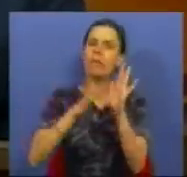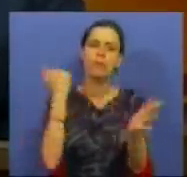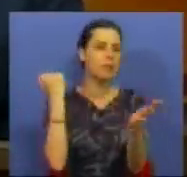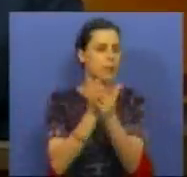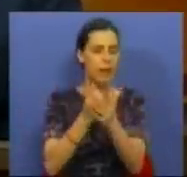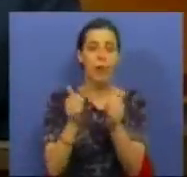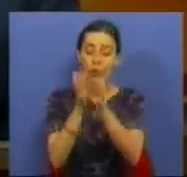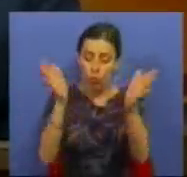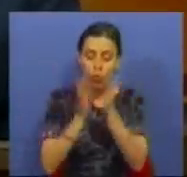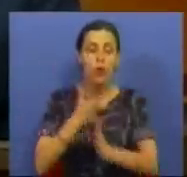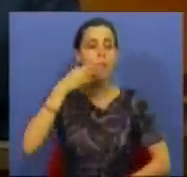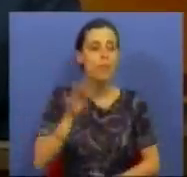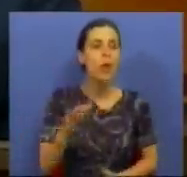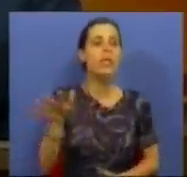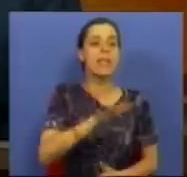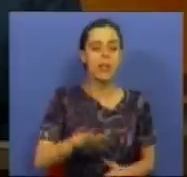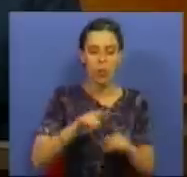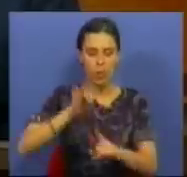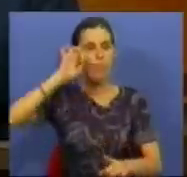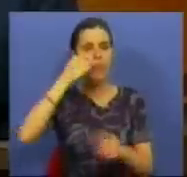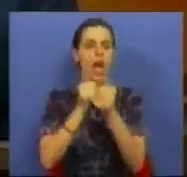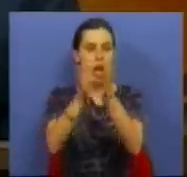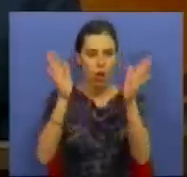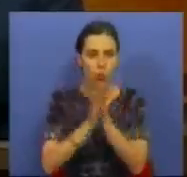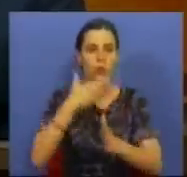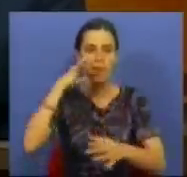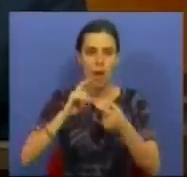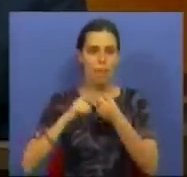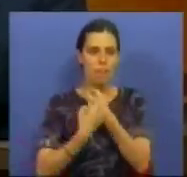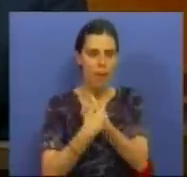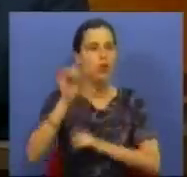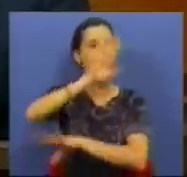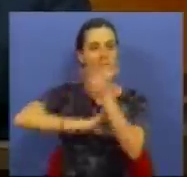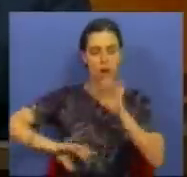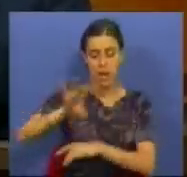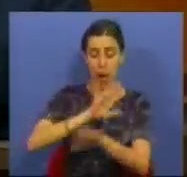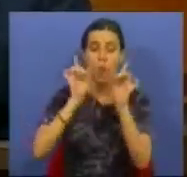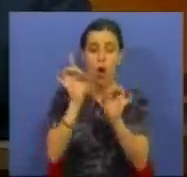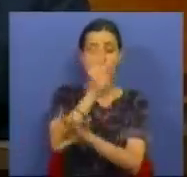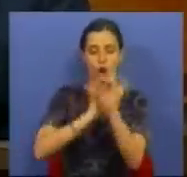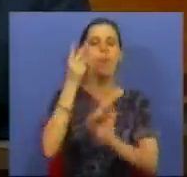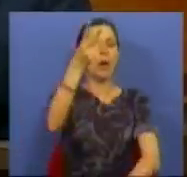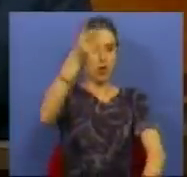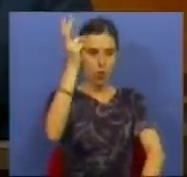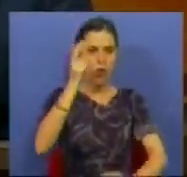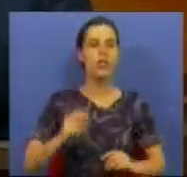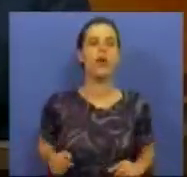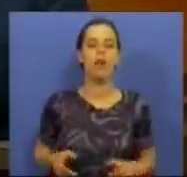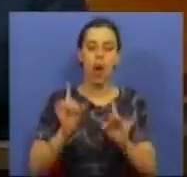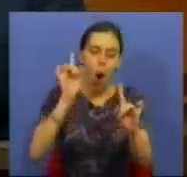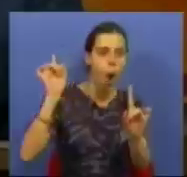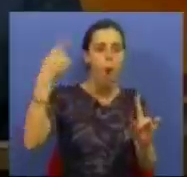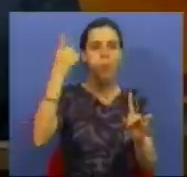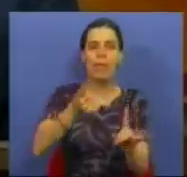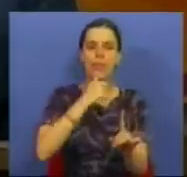sempre, em todas as circunstâncias, um ataque a todos os membros da União. O que uma Europa corajosa já deveria